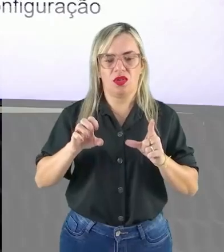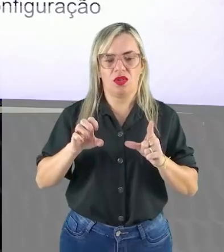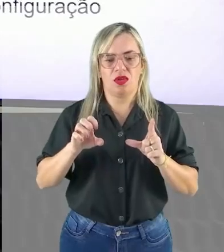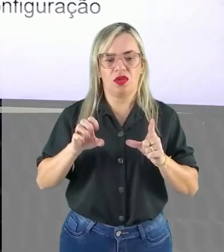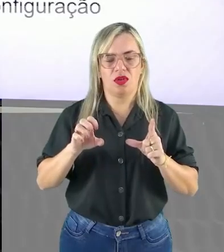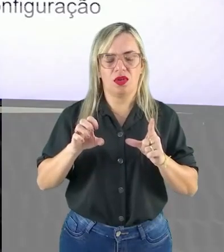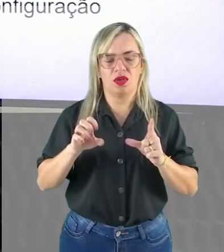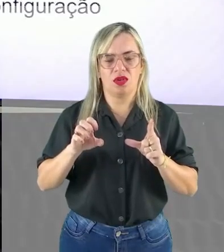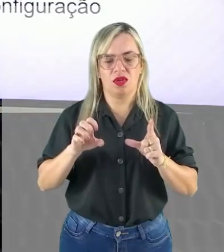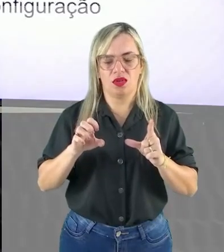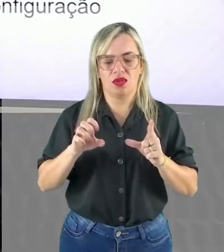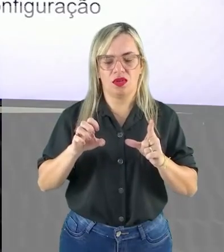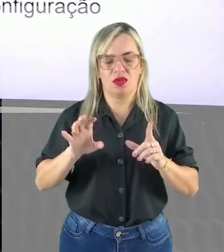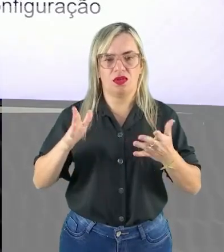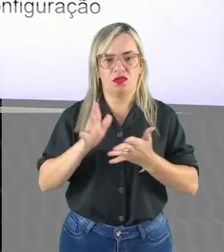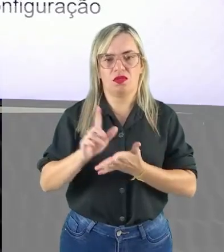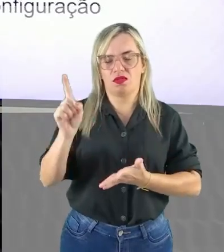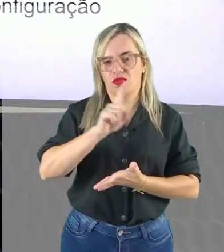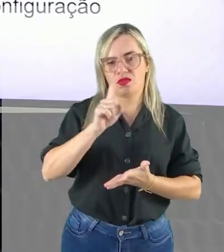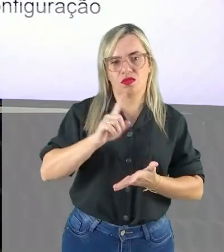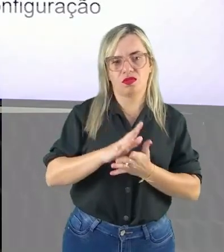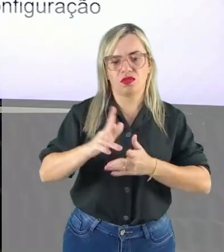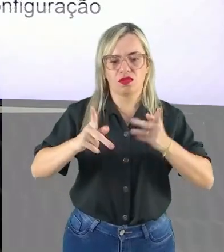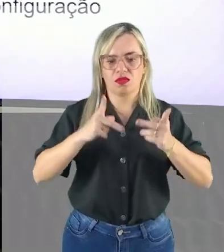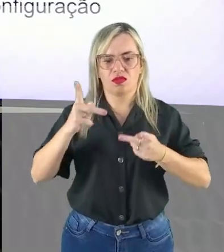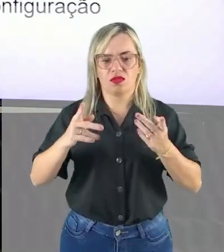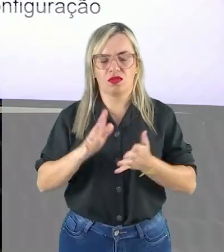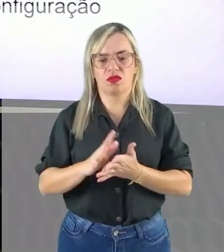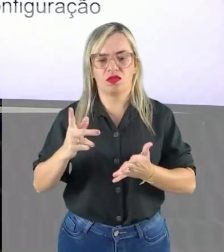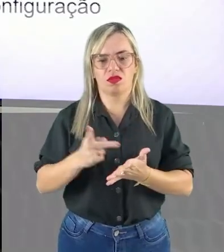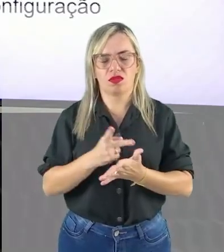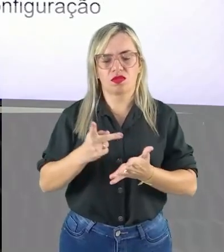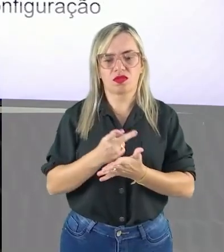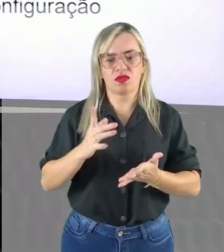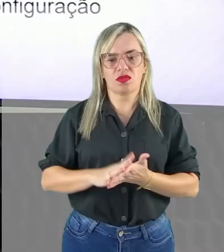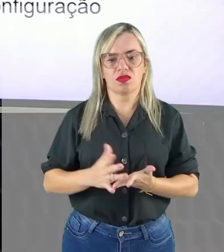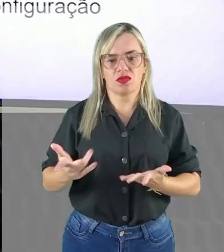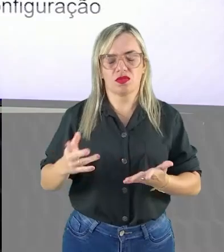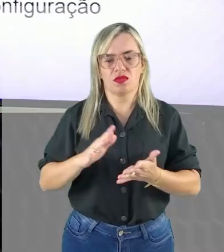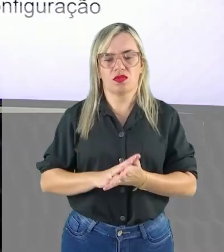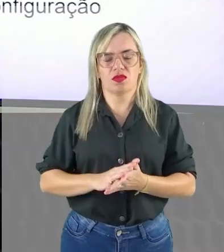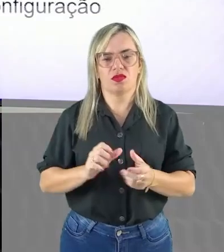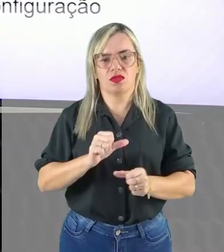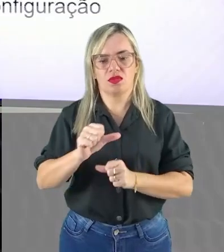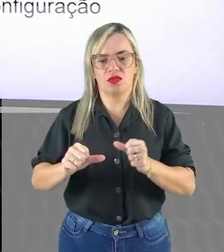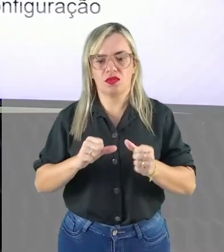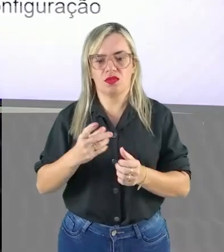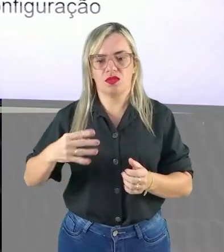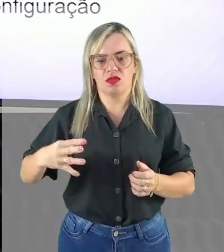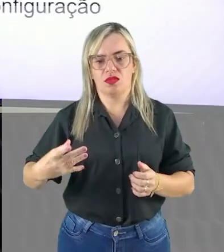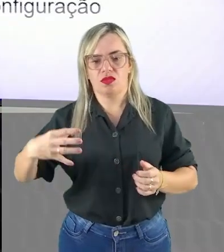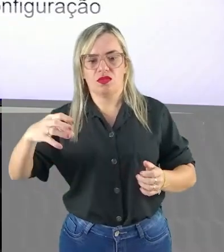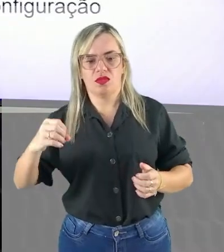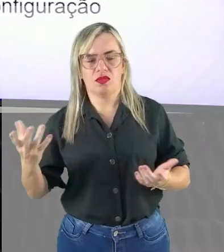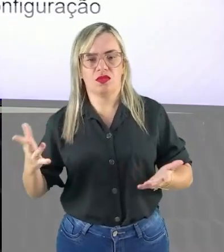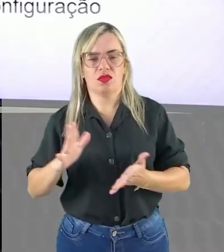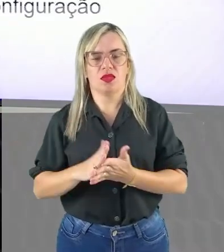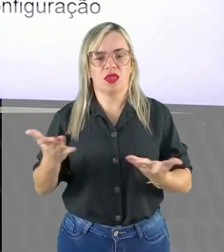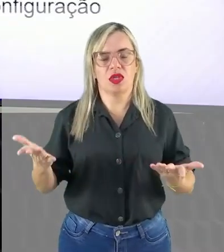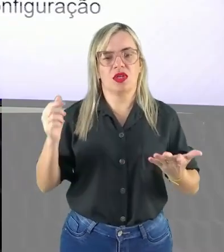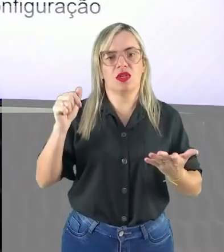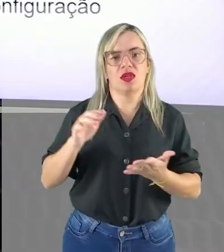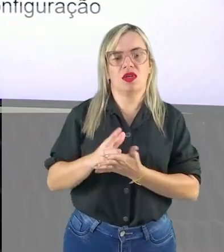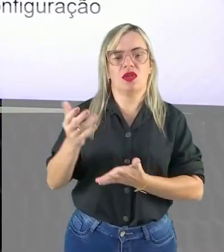dos alertas do celular. Então ele não fala de uma falta de configuração. Existe a configuração, que inclusive ele desativa essa